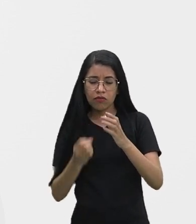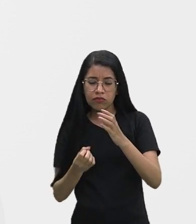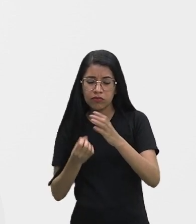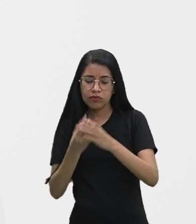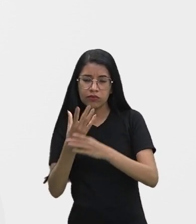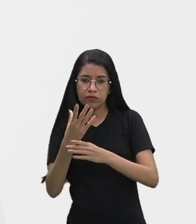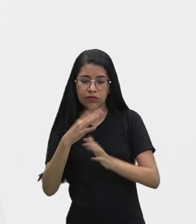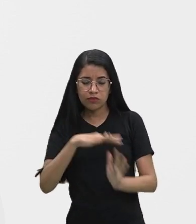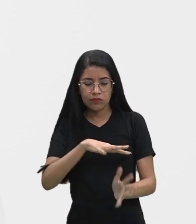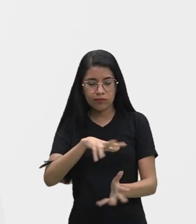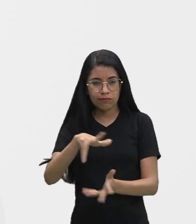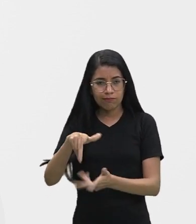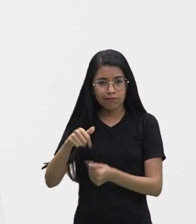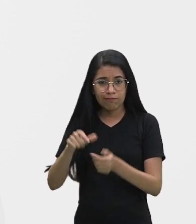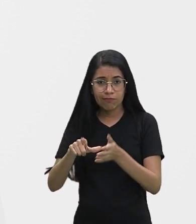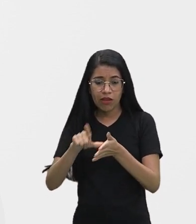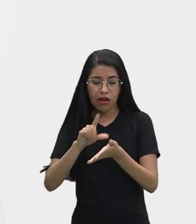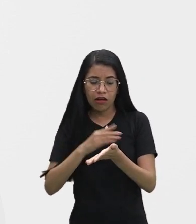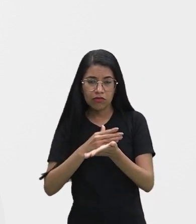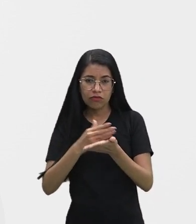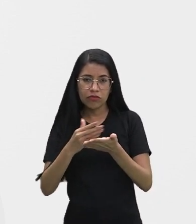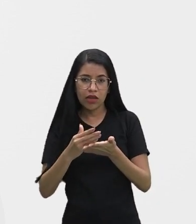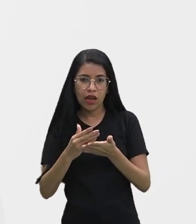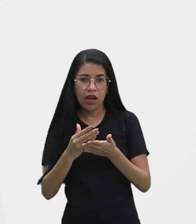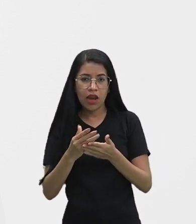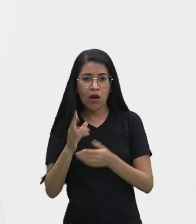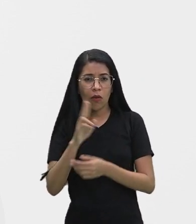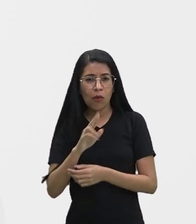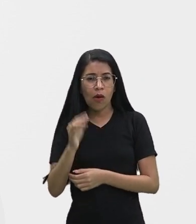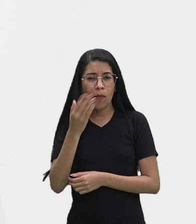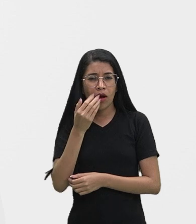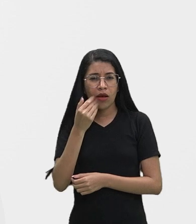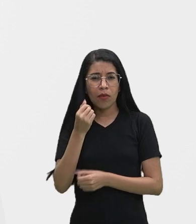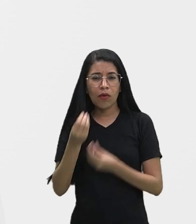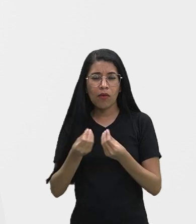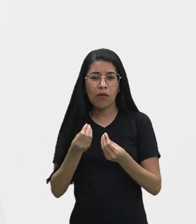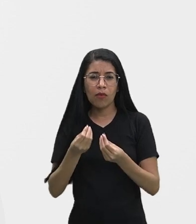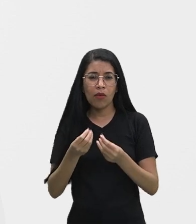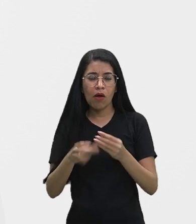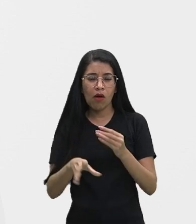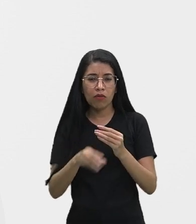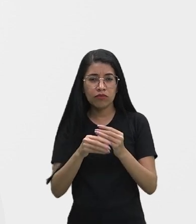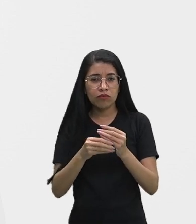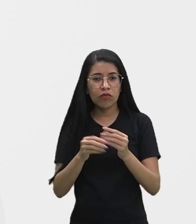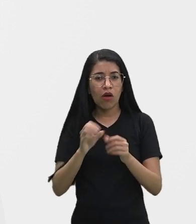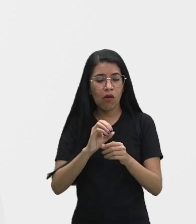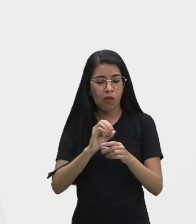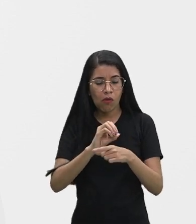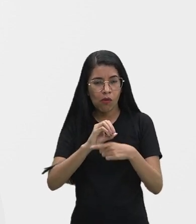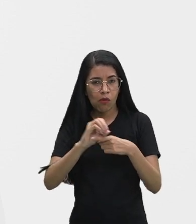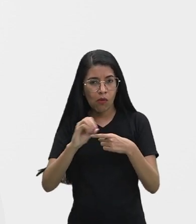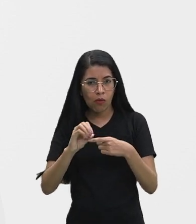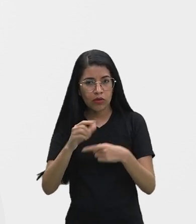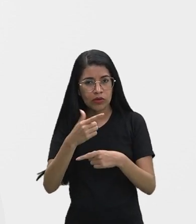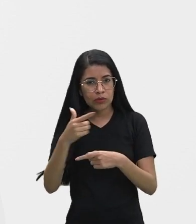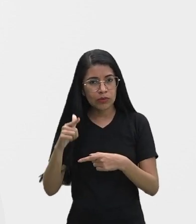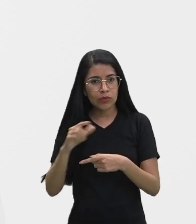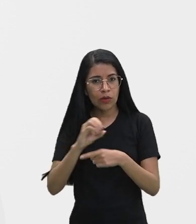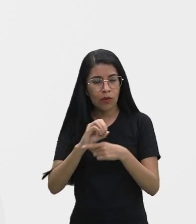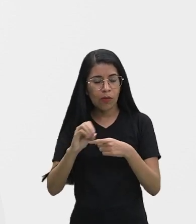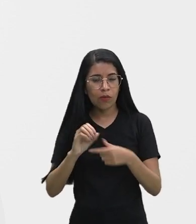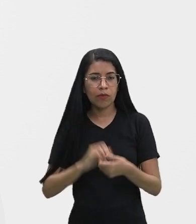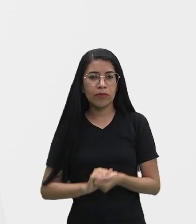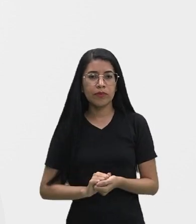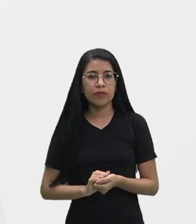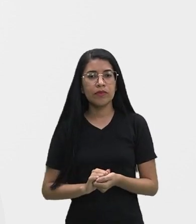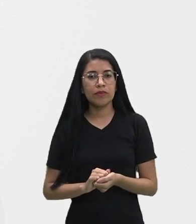Terra primitiva, eles se alimentavam tanto de outros compostos orgânicos quanto de compostos inorgânicos, tá?